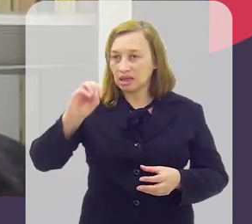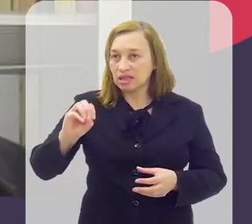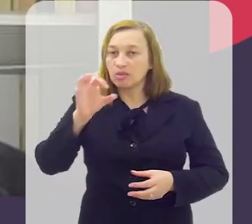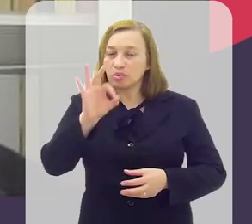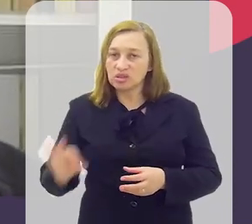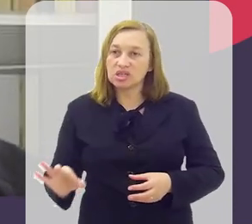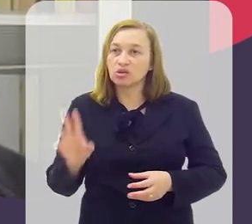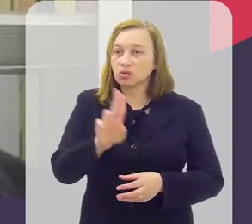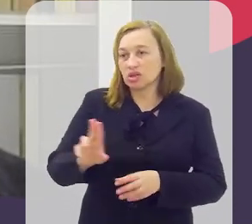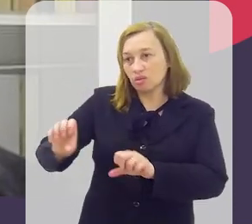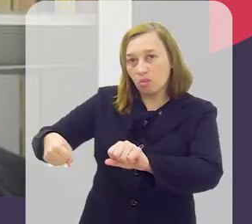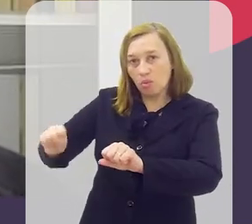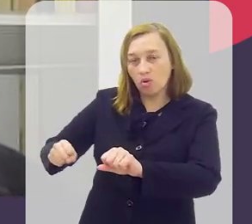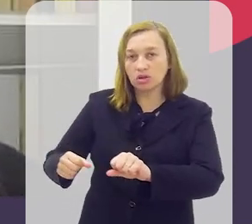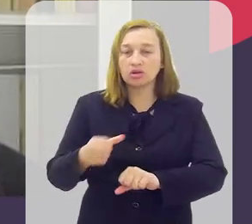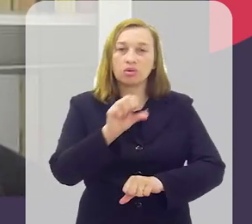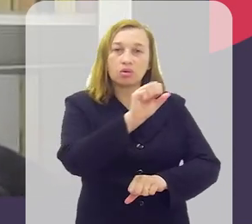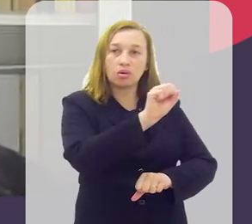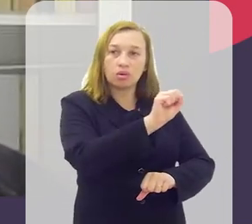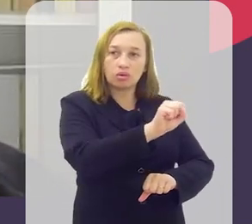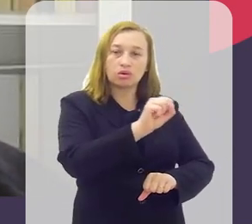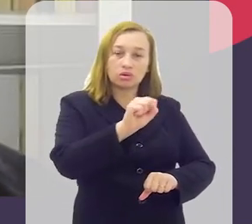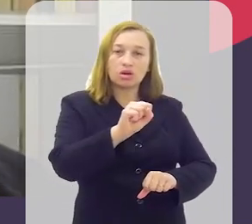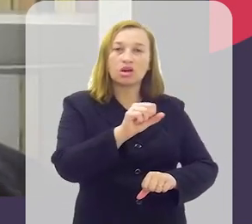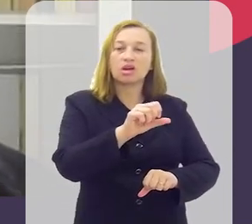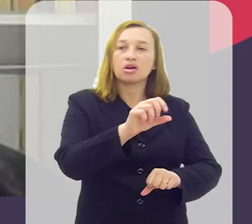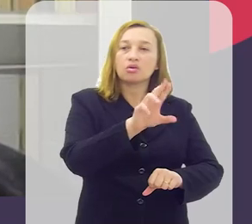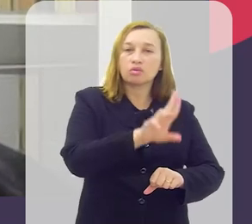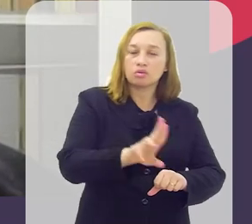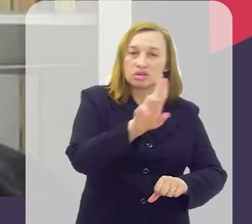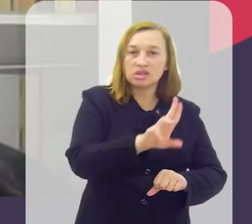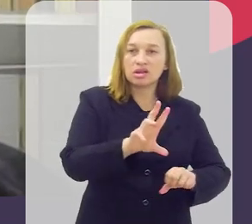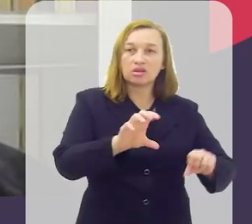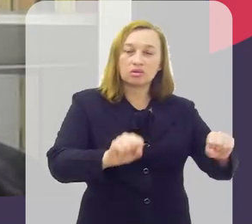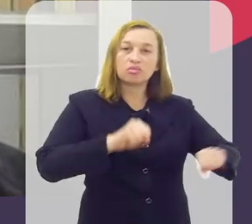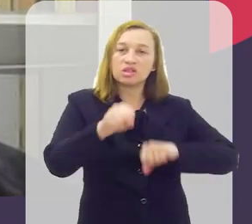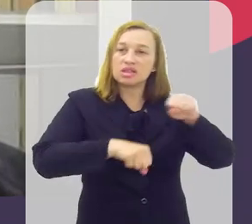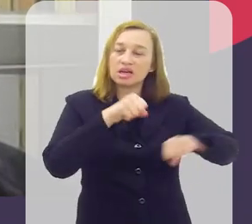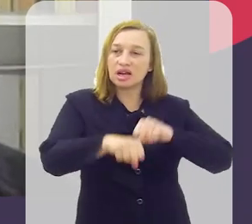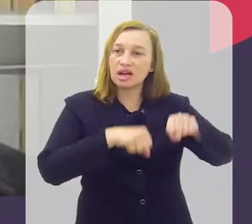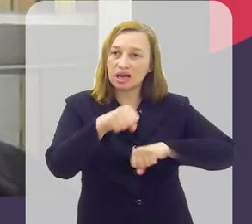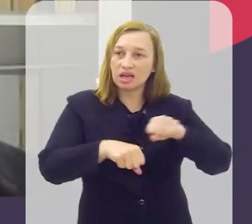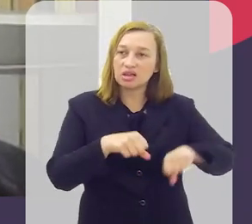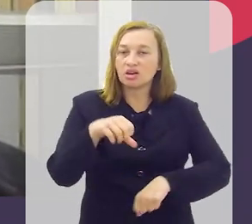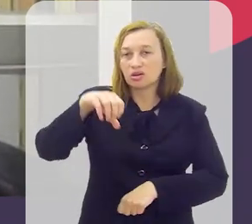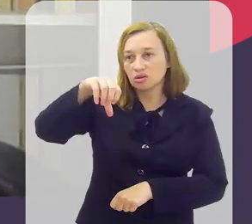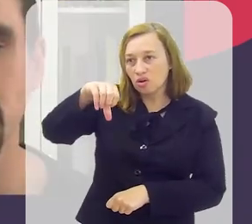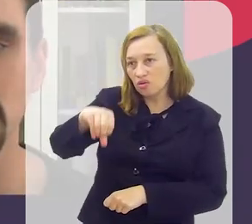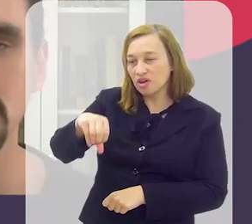e 29,8% utilizando bicicleta, né? A maior parte deles utilizava aplicativo, né?